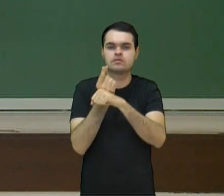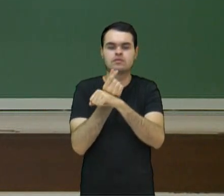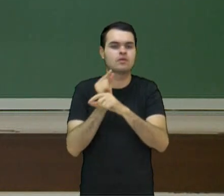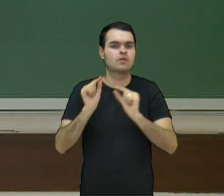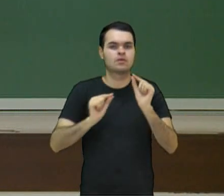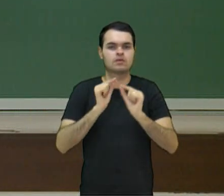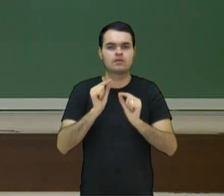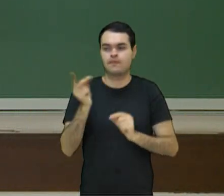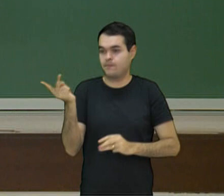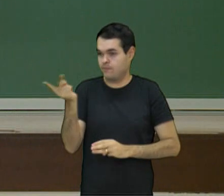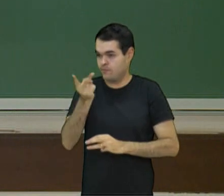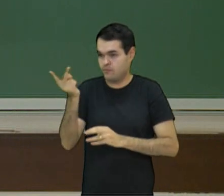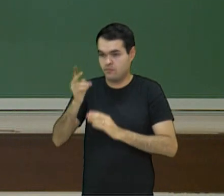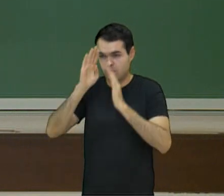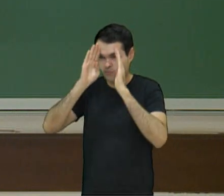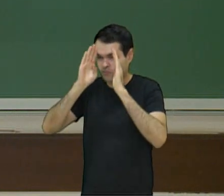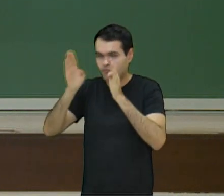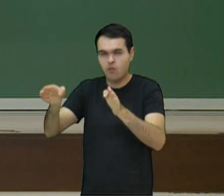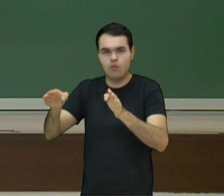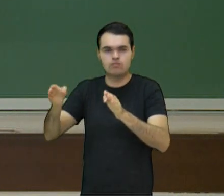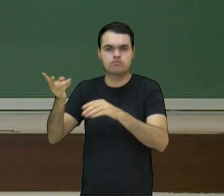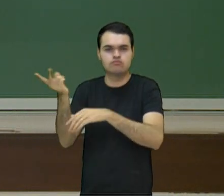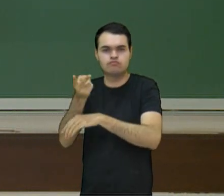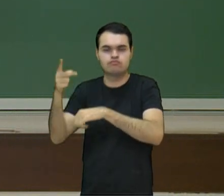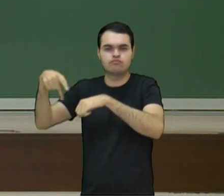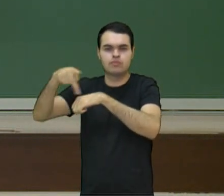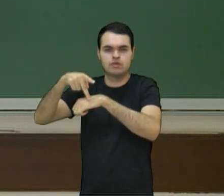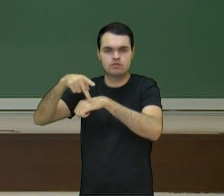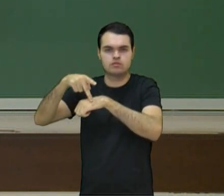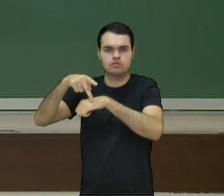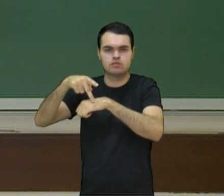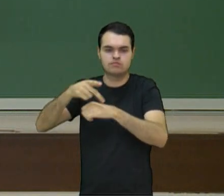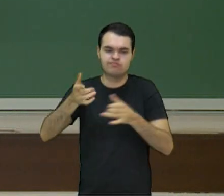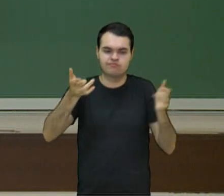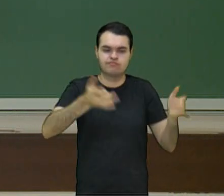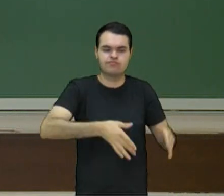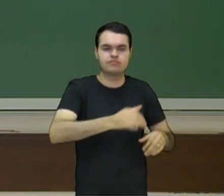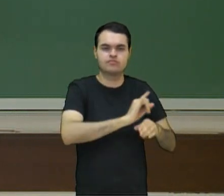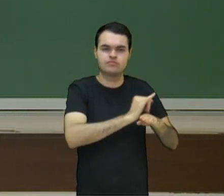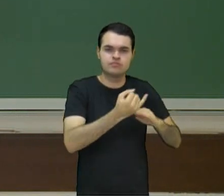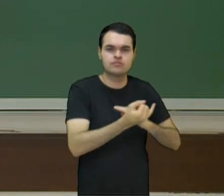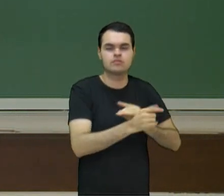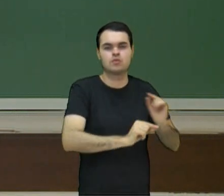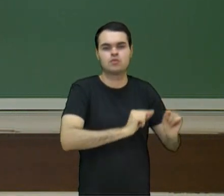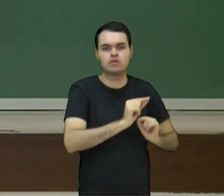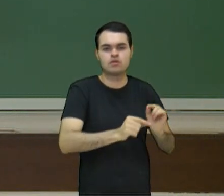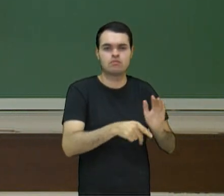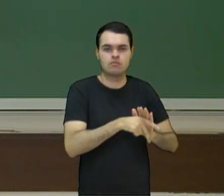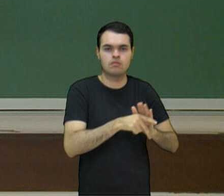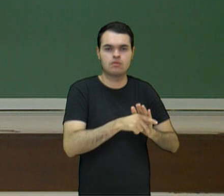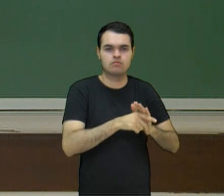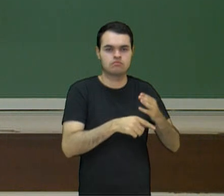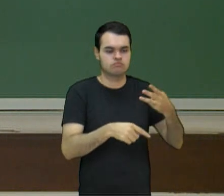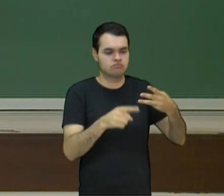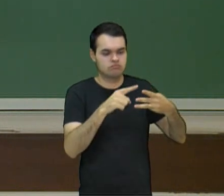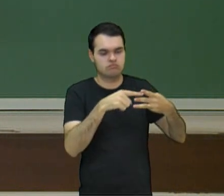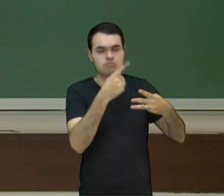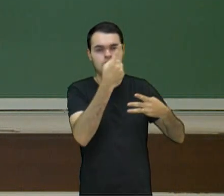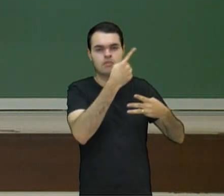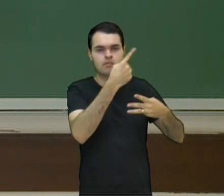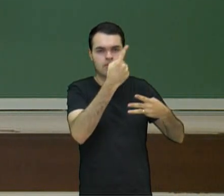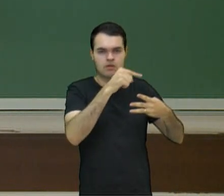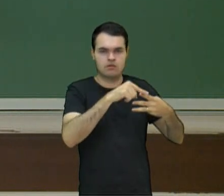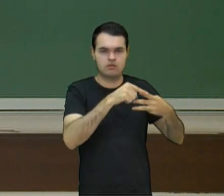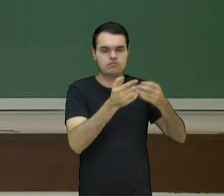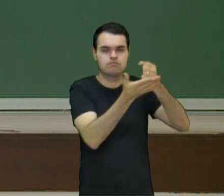concentrada nesses dois países. Então, restando para essas pequenas ilhas as atividades do primeiro setor, as atividades da